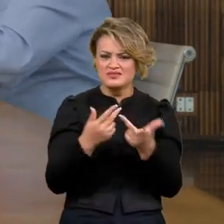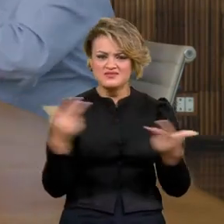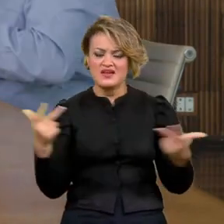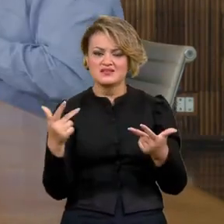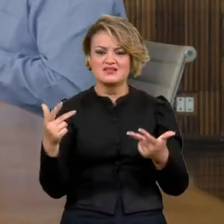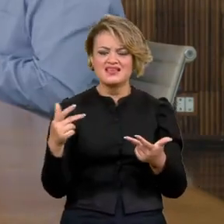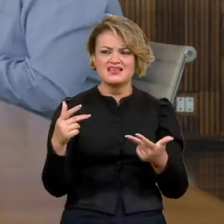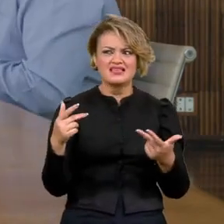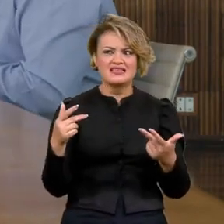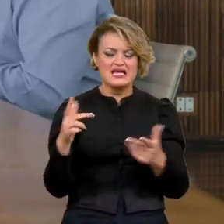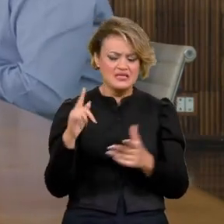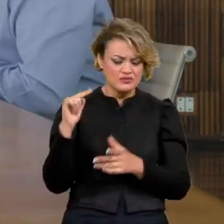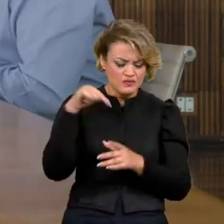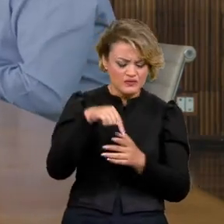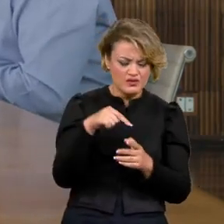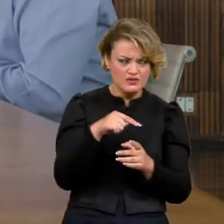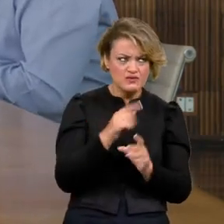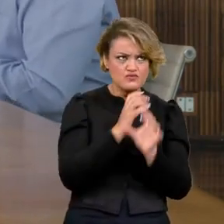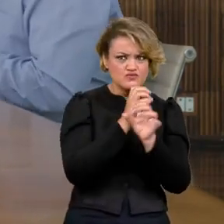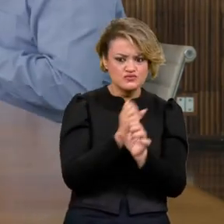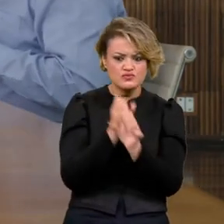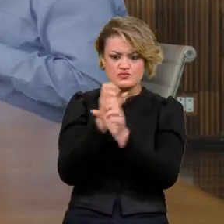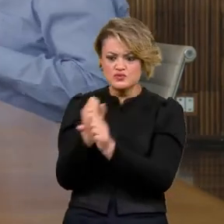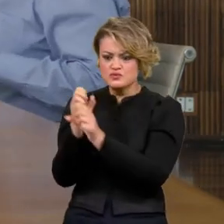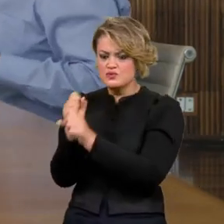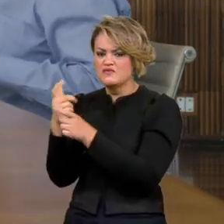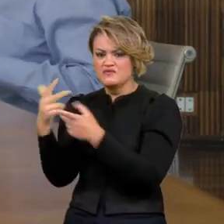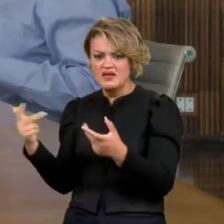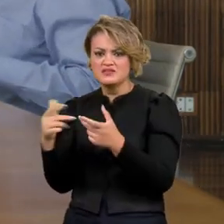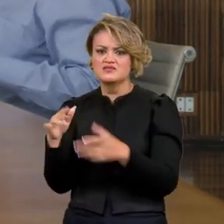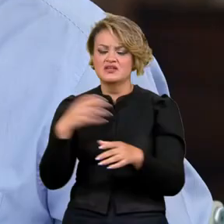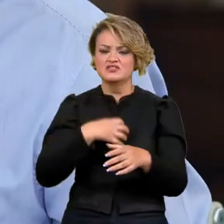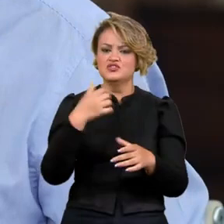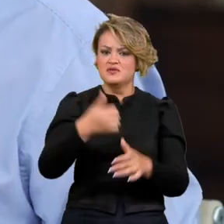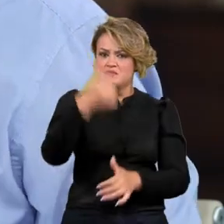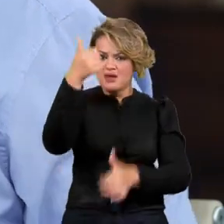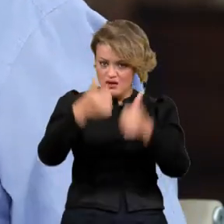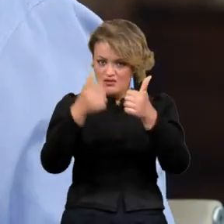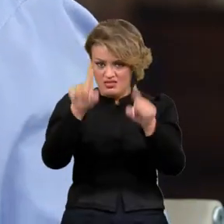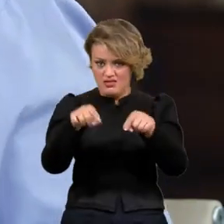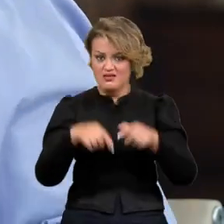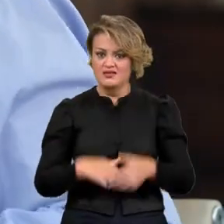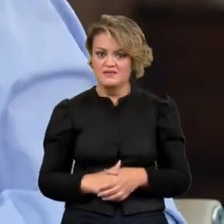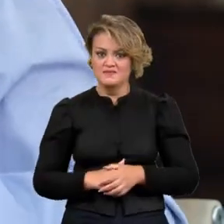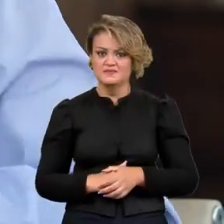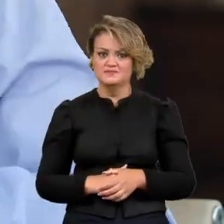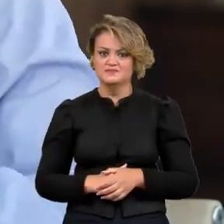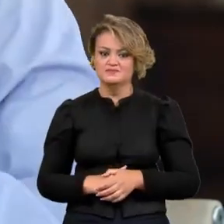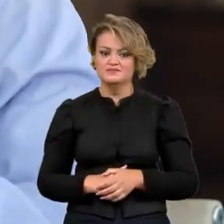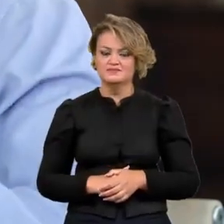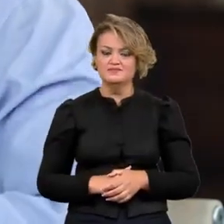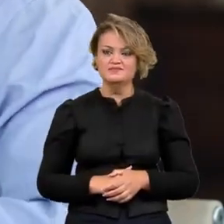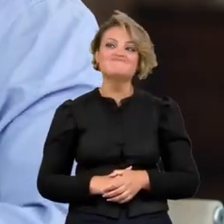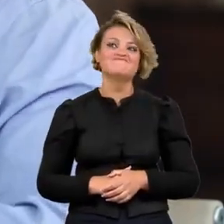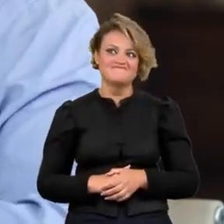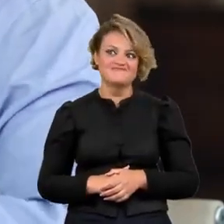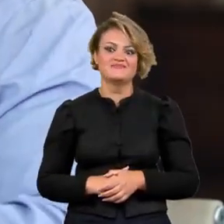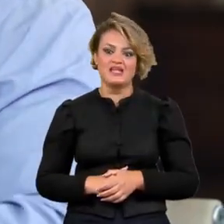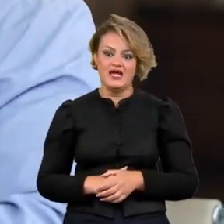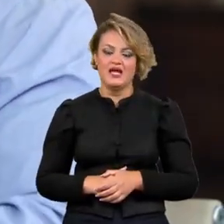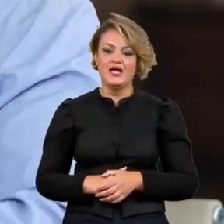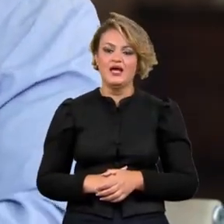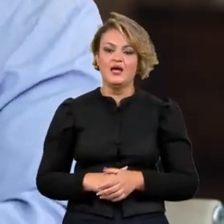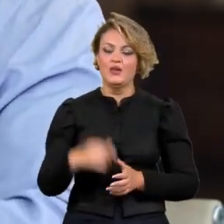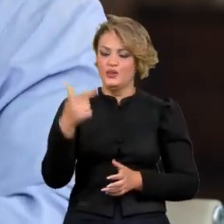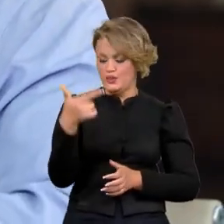E vai melhorando a situação pras pessoas né olha eu sempre disse desde que eu ganhei em 2003 que governar é